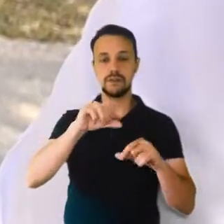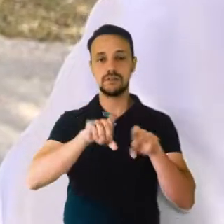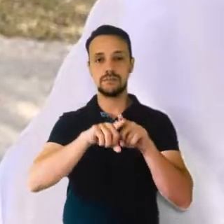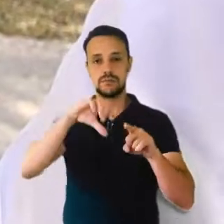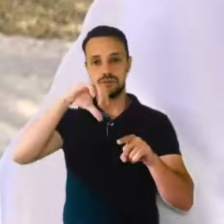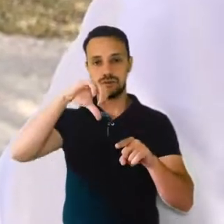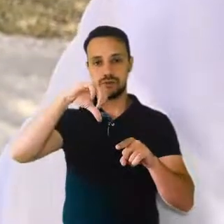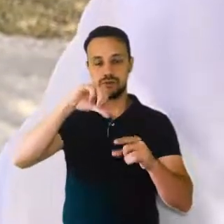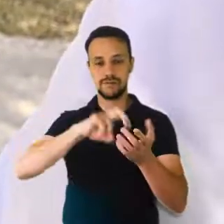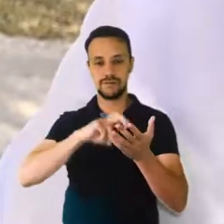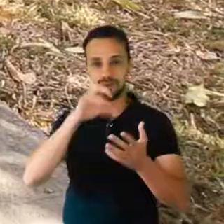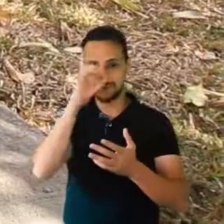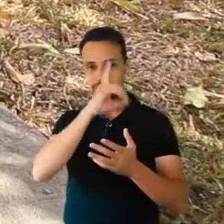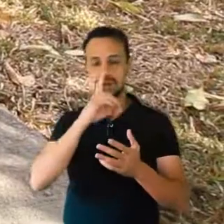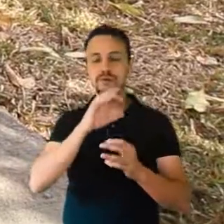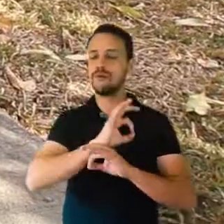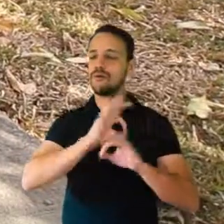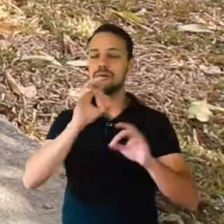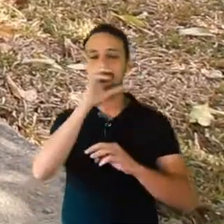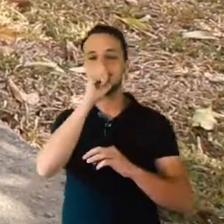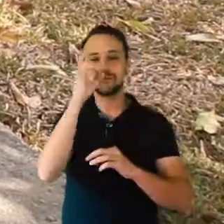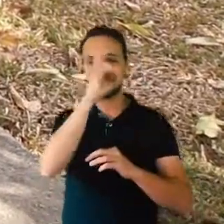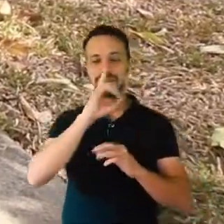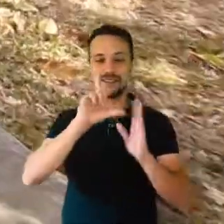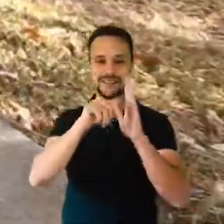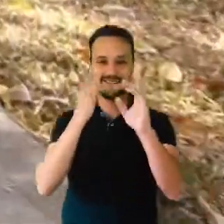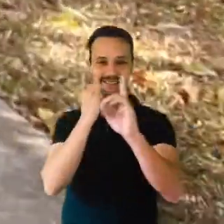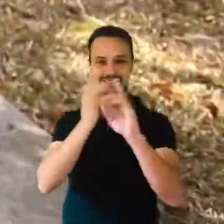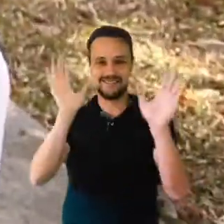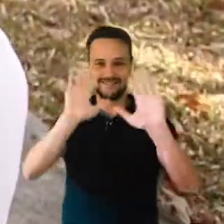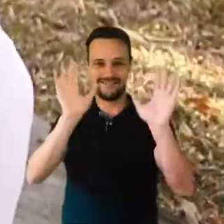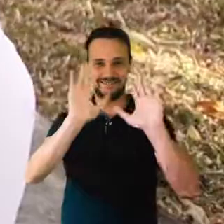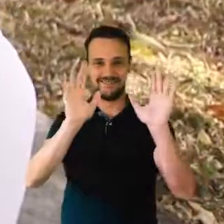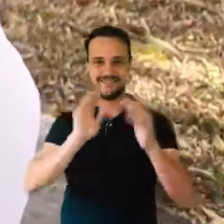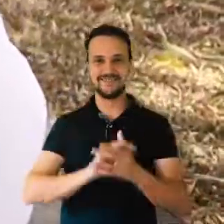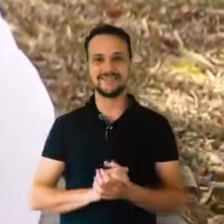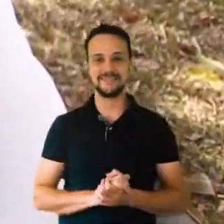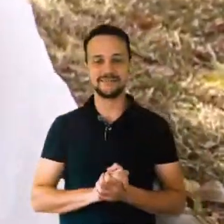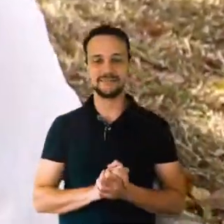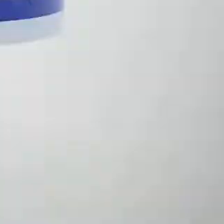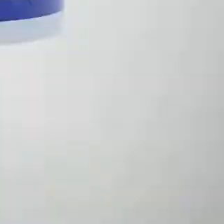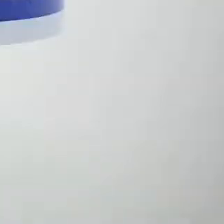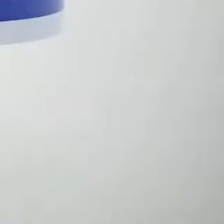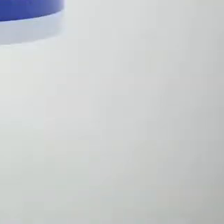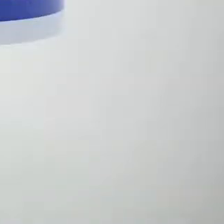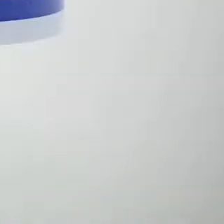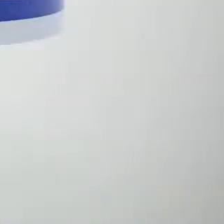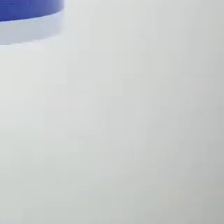domingo, às 9 da manhã. Um ótimo final de semana para vocês e até a próxima. Tchau!